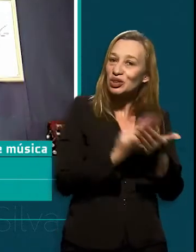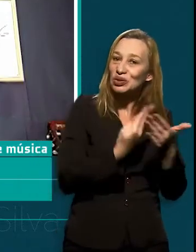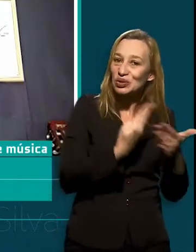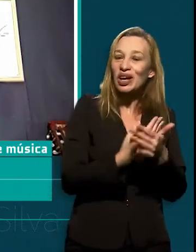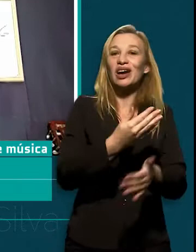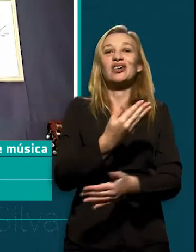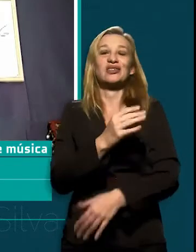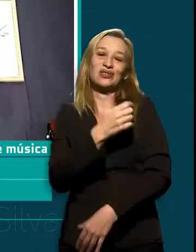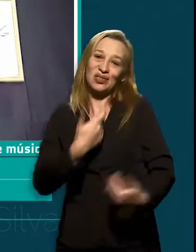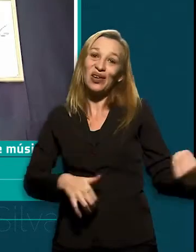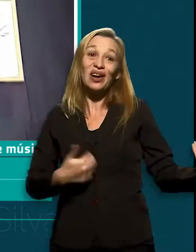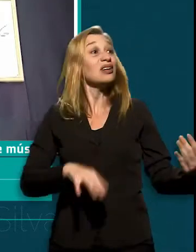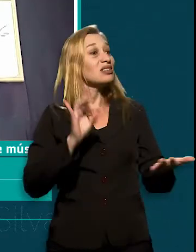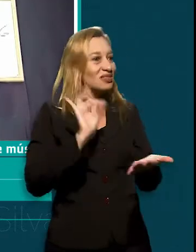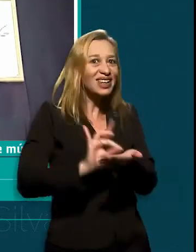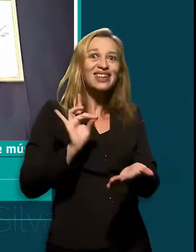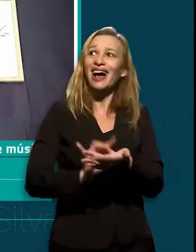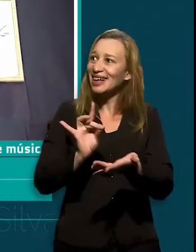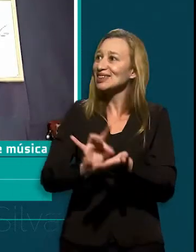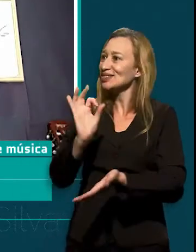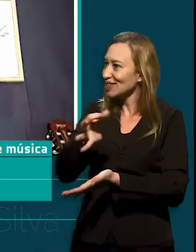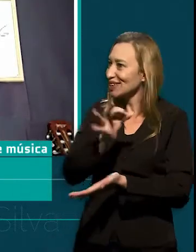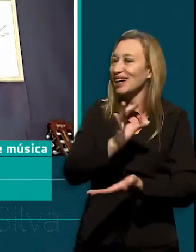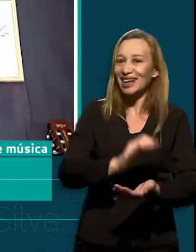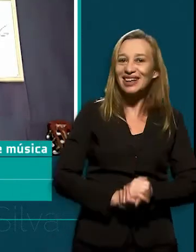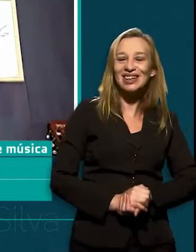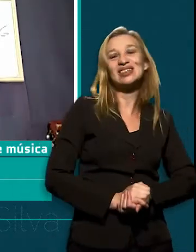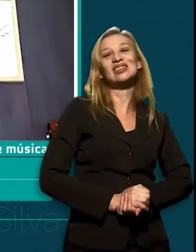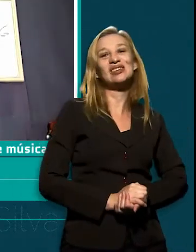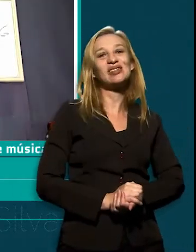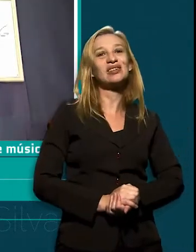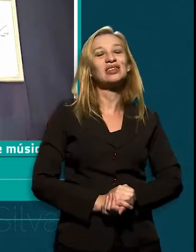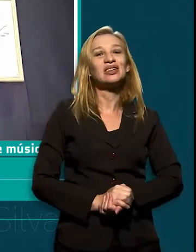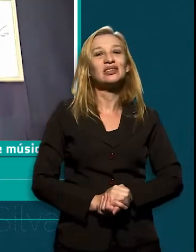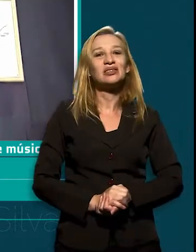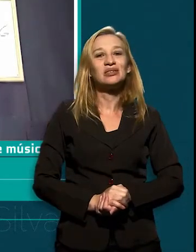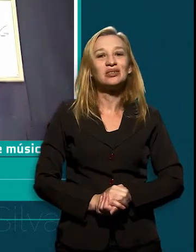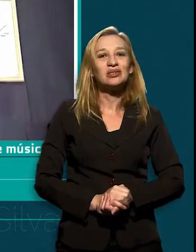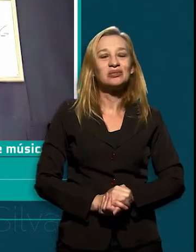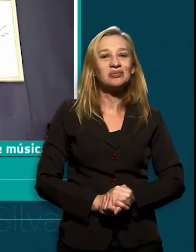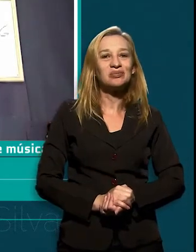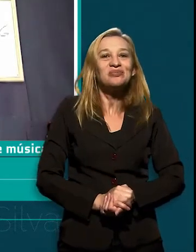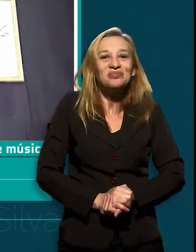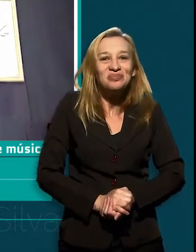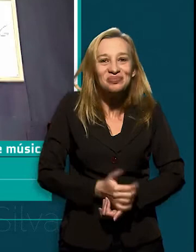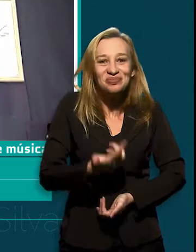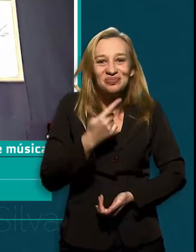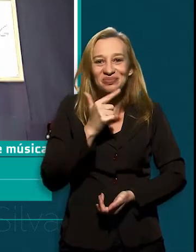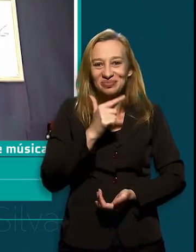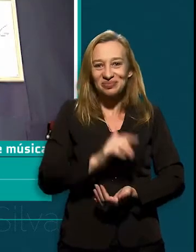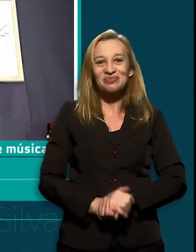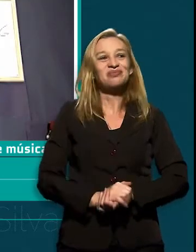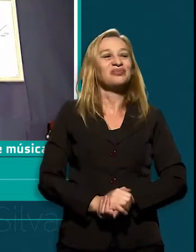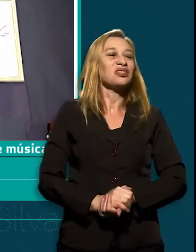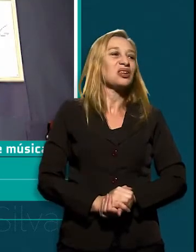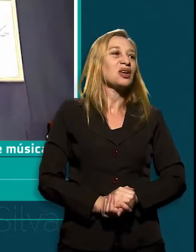lá. Exatamente. É verdade, é verdade. Depois eu vou bater um papo fora disso.